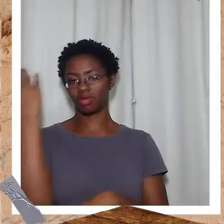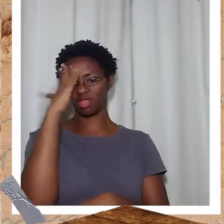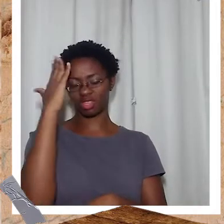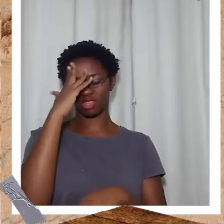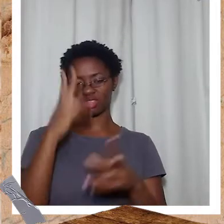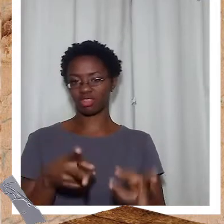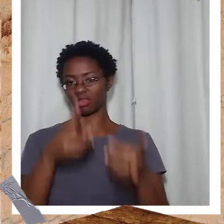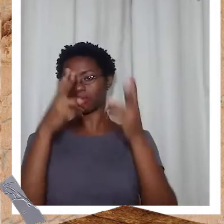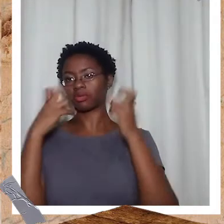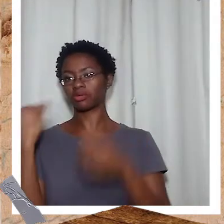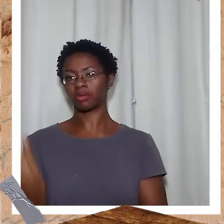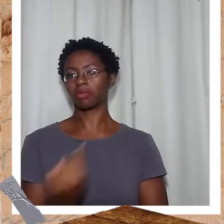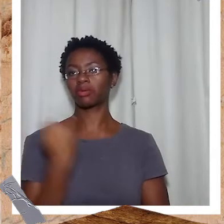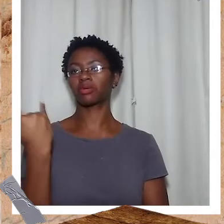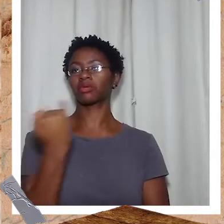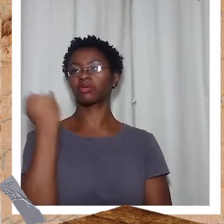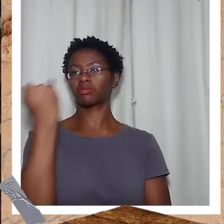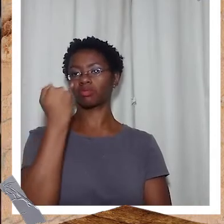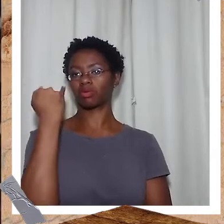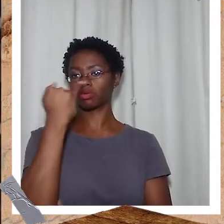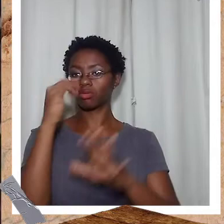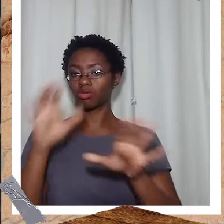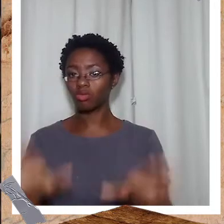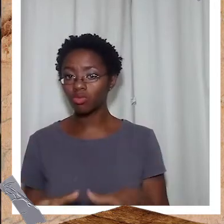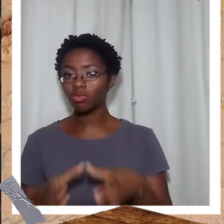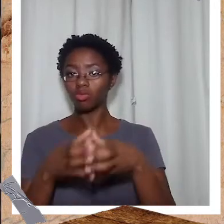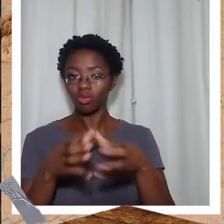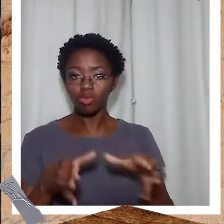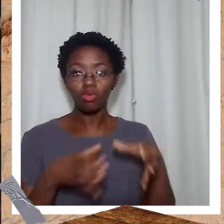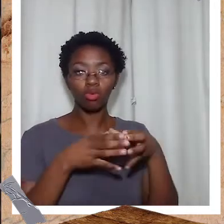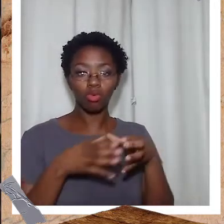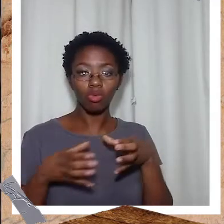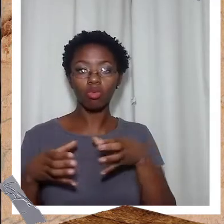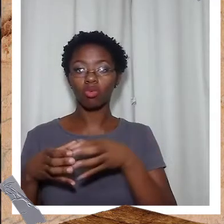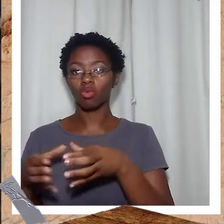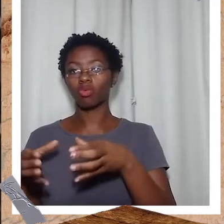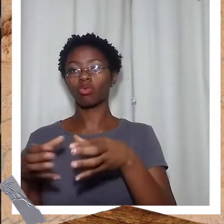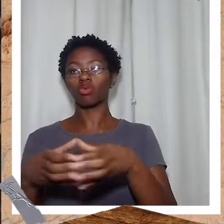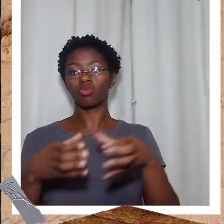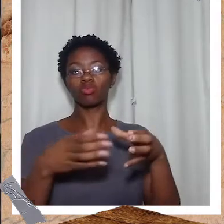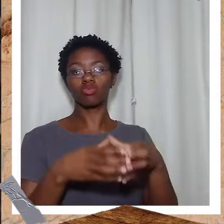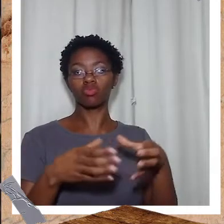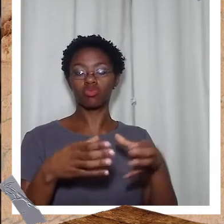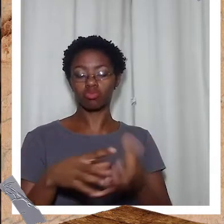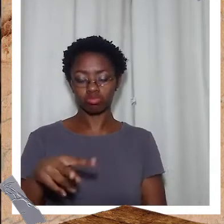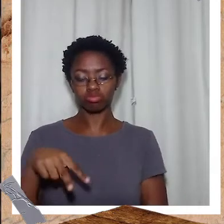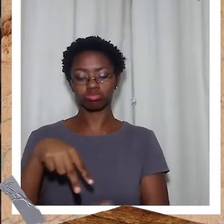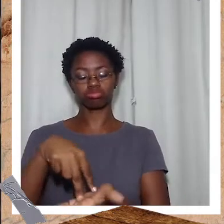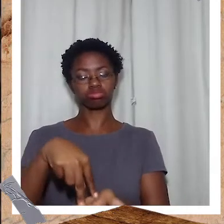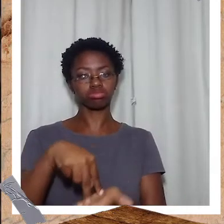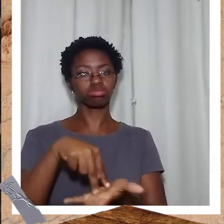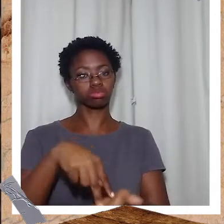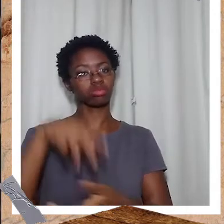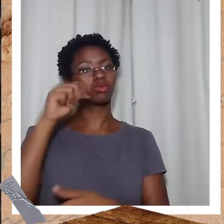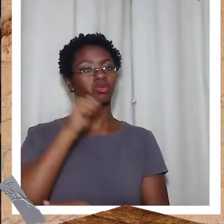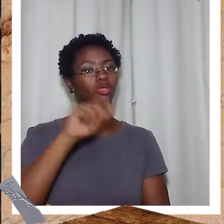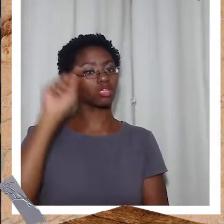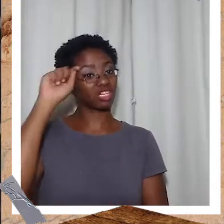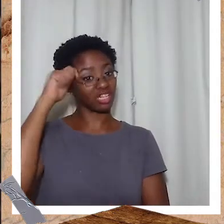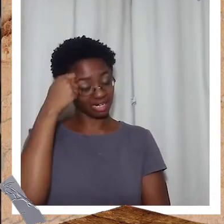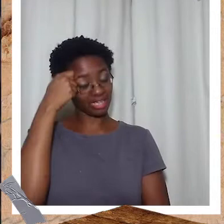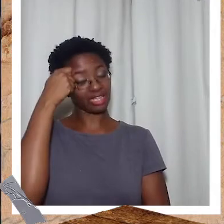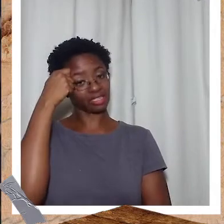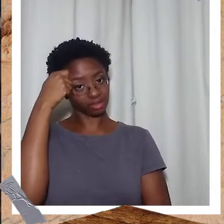entendemos a sua importância para uma coletividade, né, como uma protagonista negra, mulher,